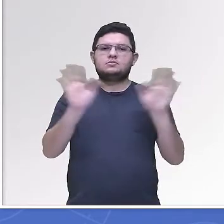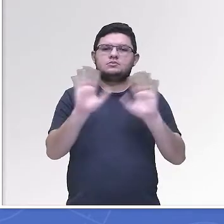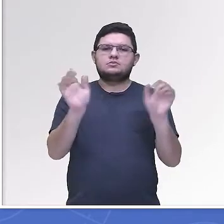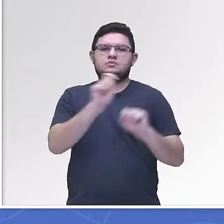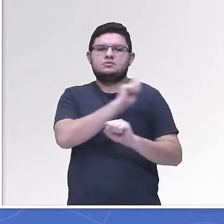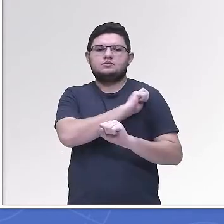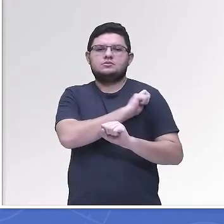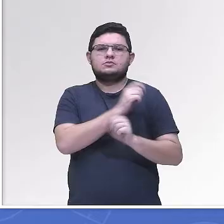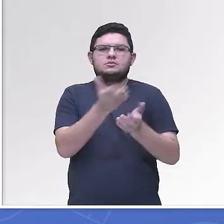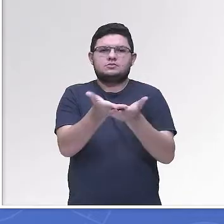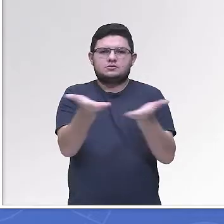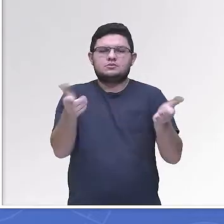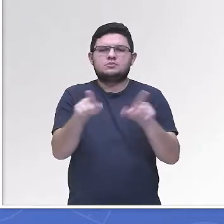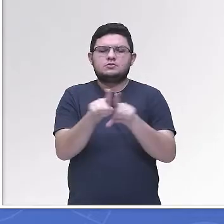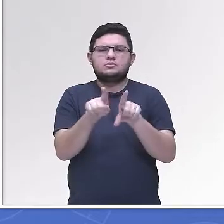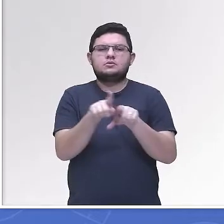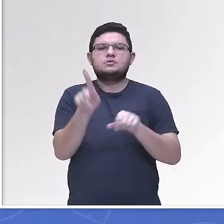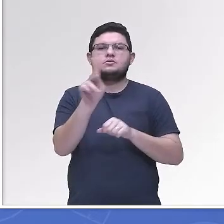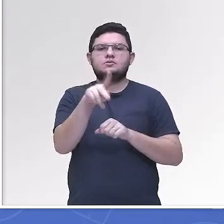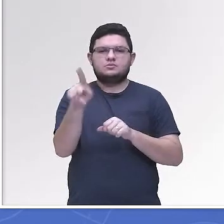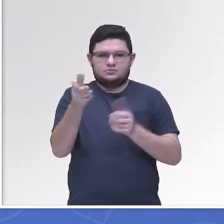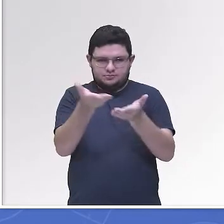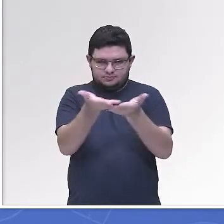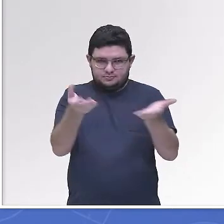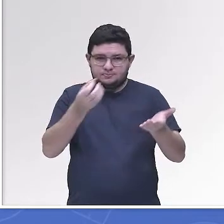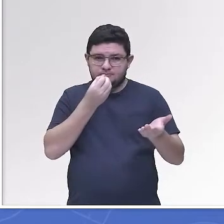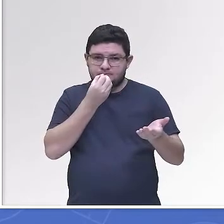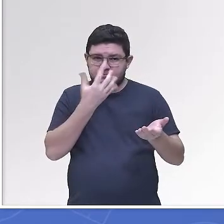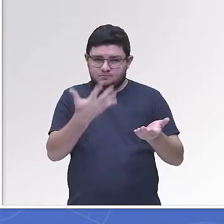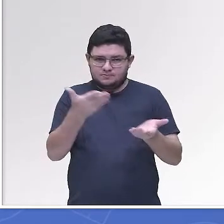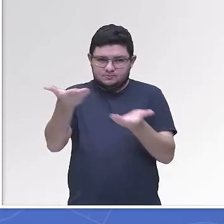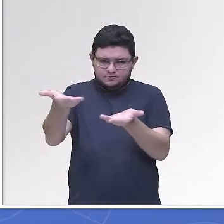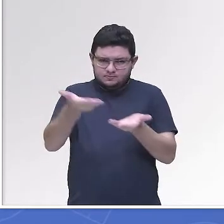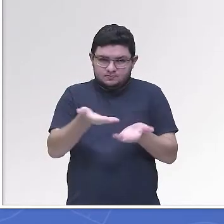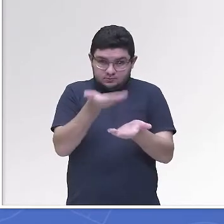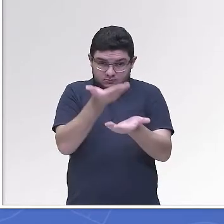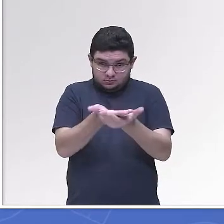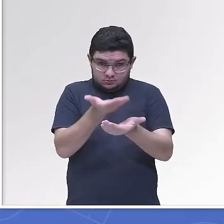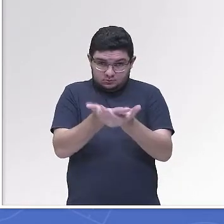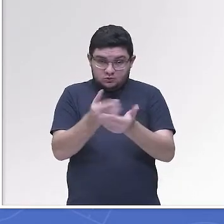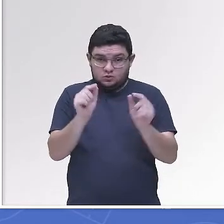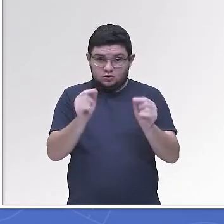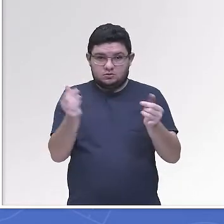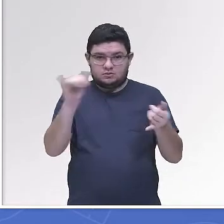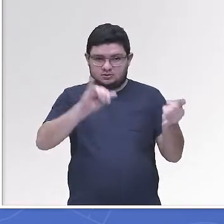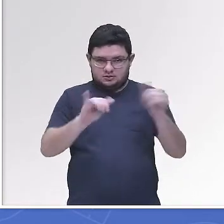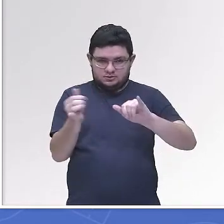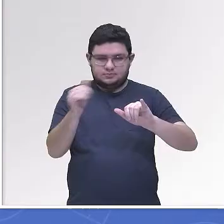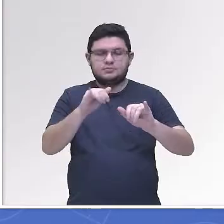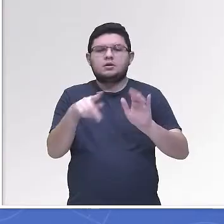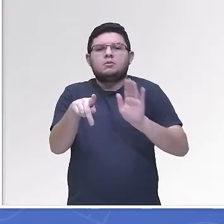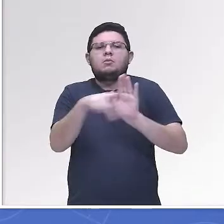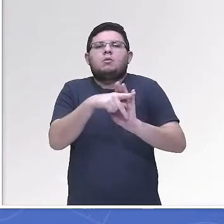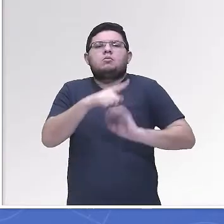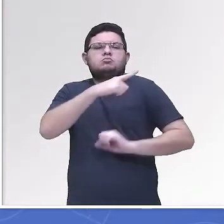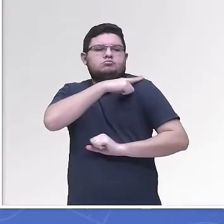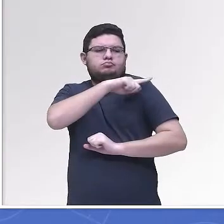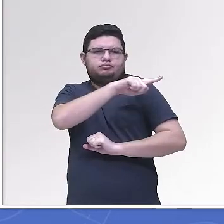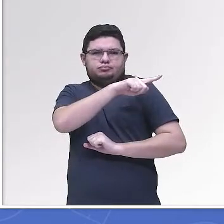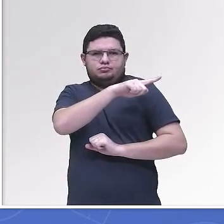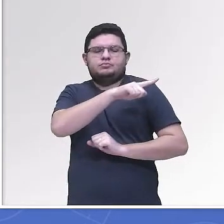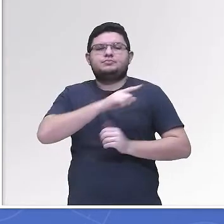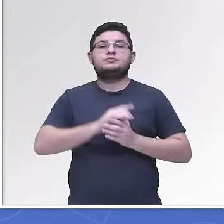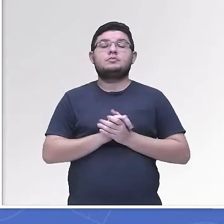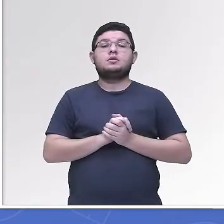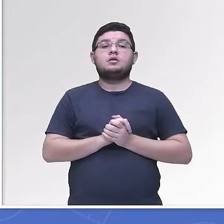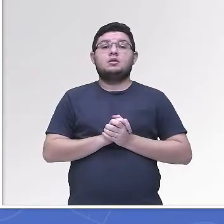alunos, olá, professores. Sejam bem-vindos à nossa aula de Química do primeiro ano do ensino médio. Eu sou a professora Cristiane